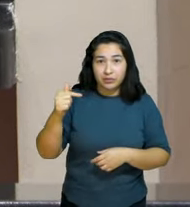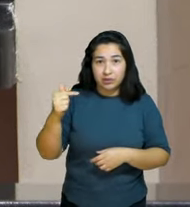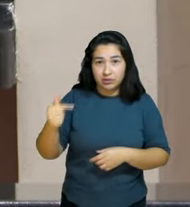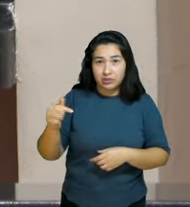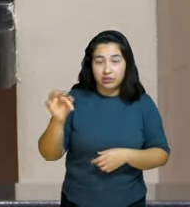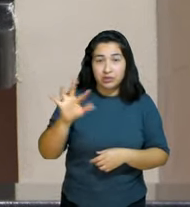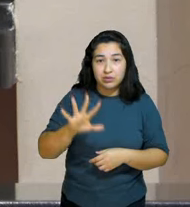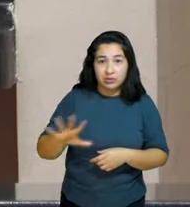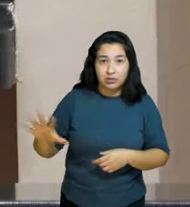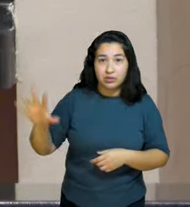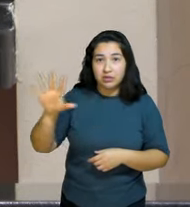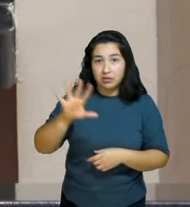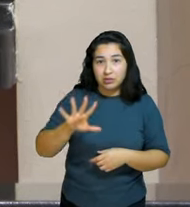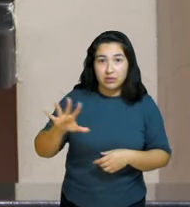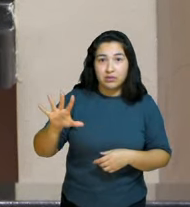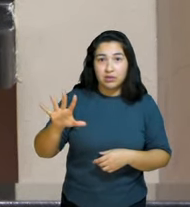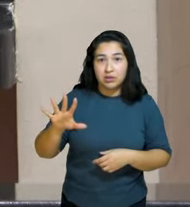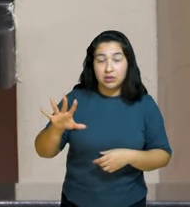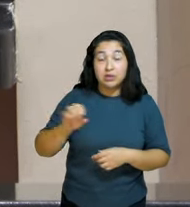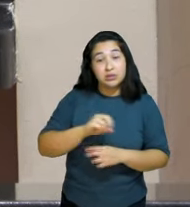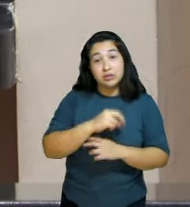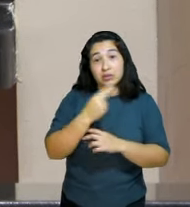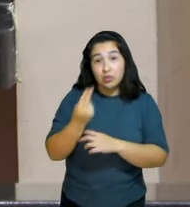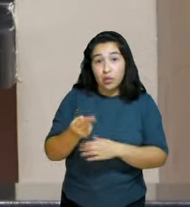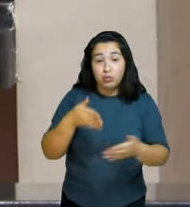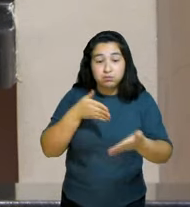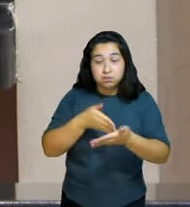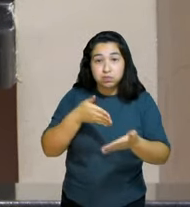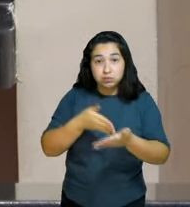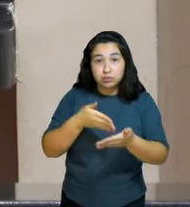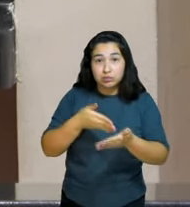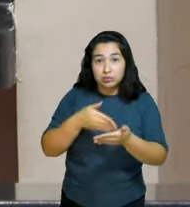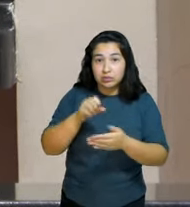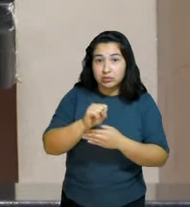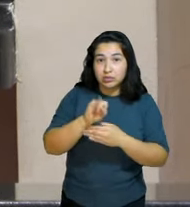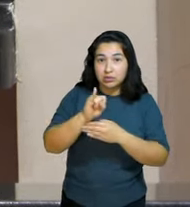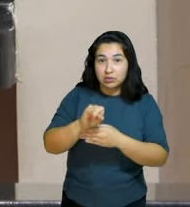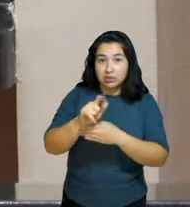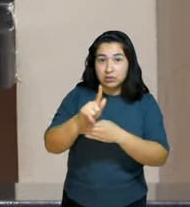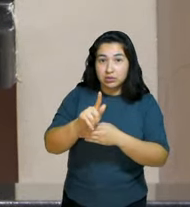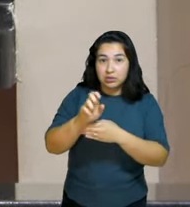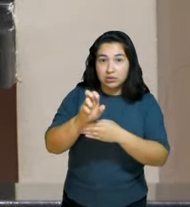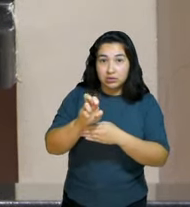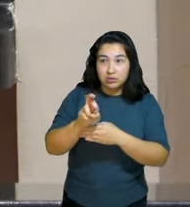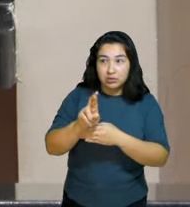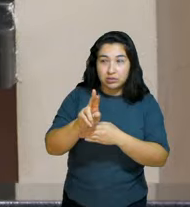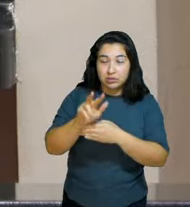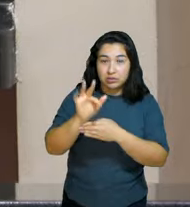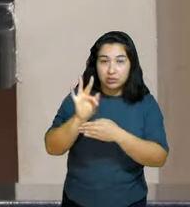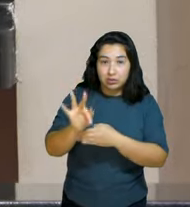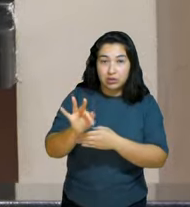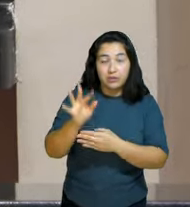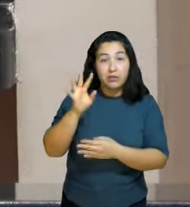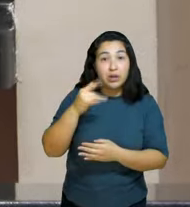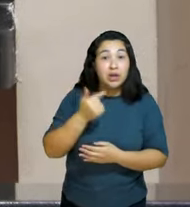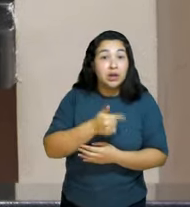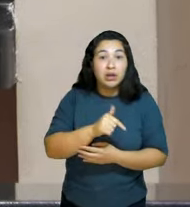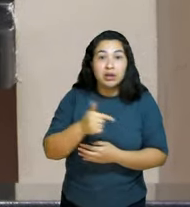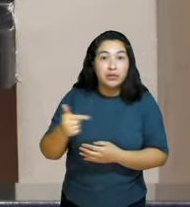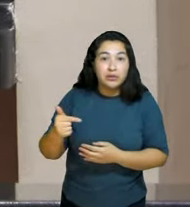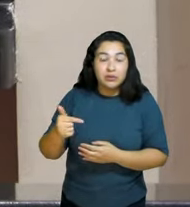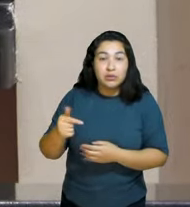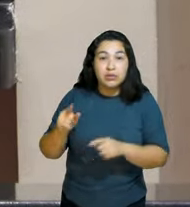federações com algum tipo de restrição no CIGEF. Eu não tenho, deputado Nades,